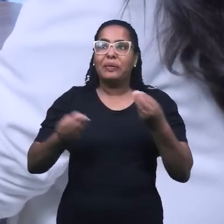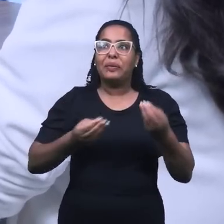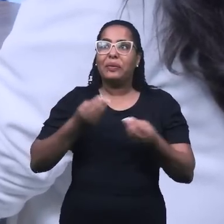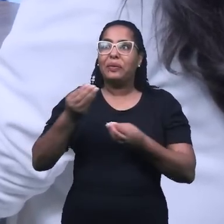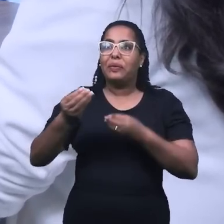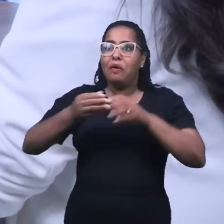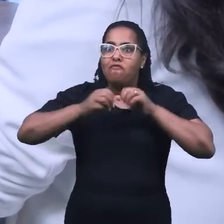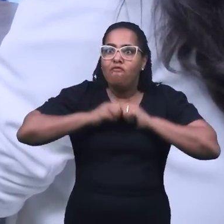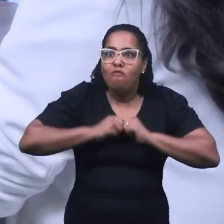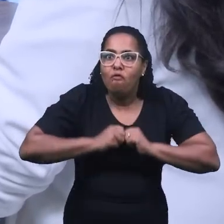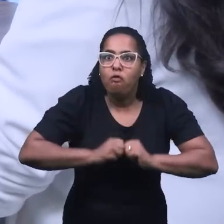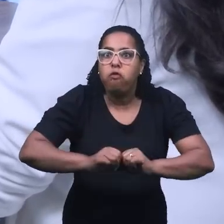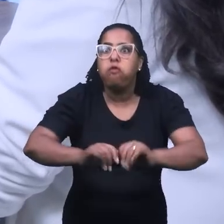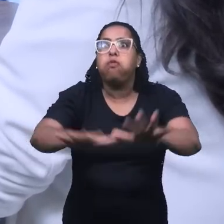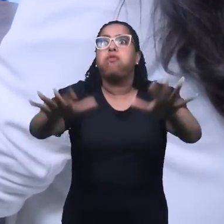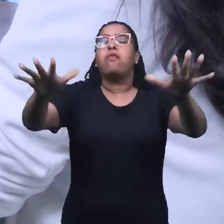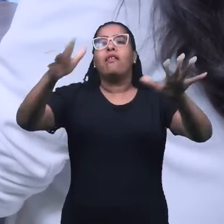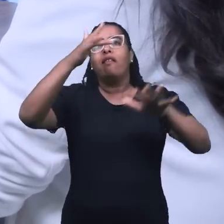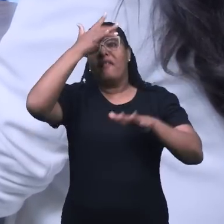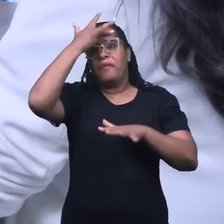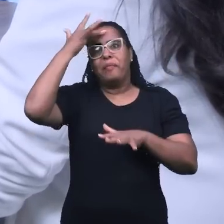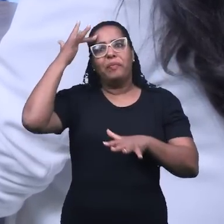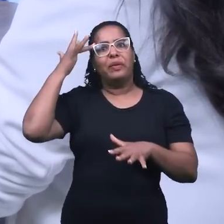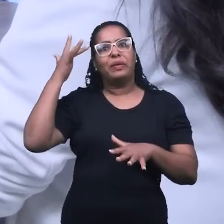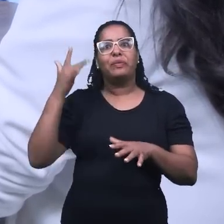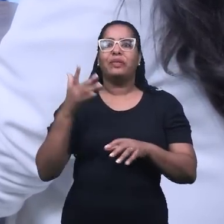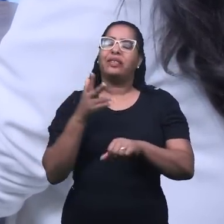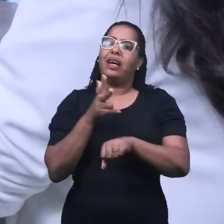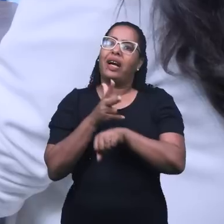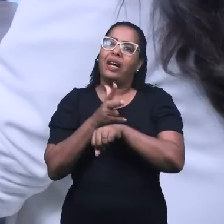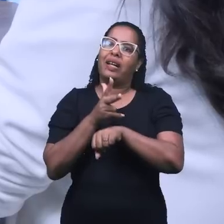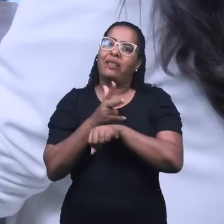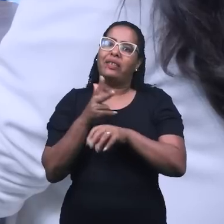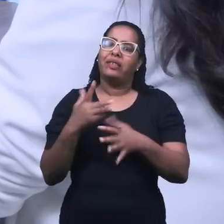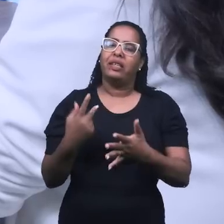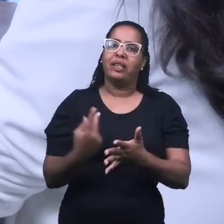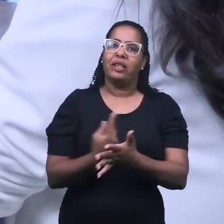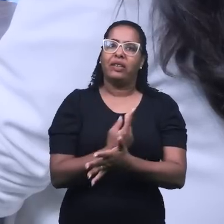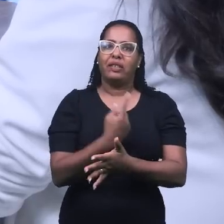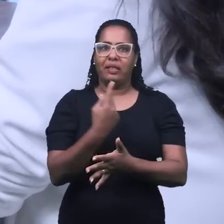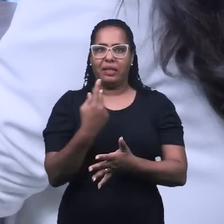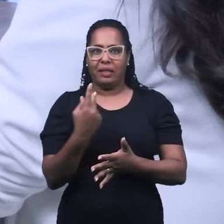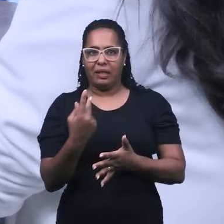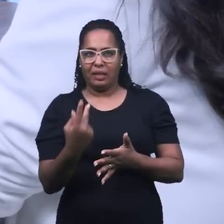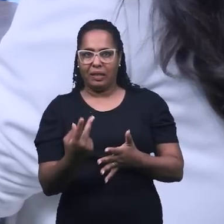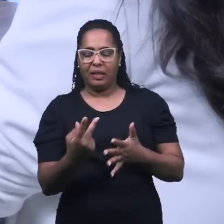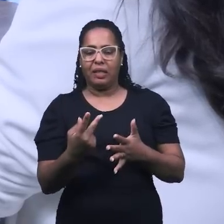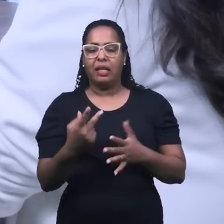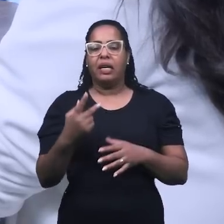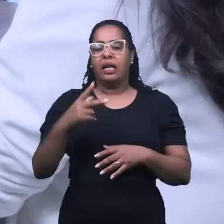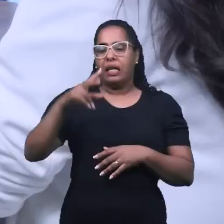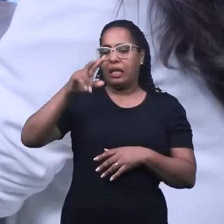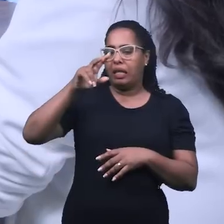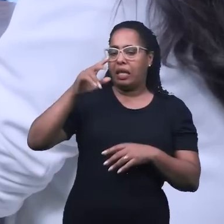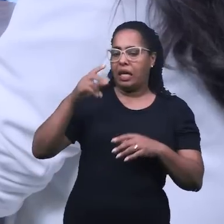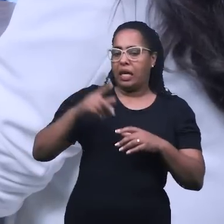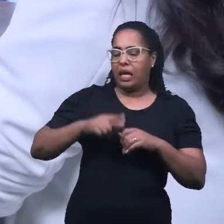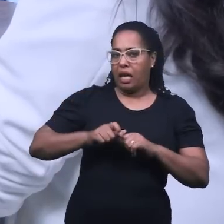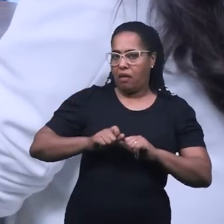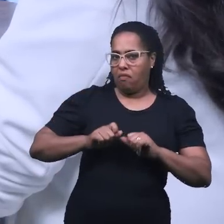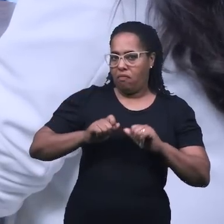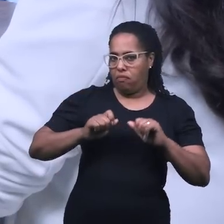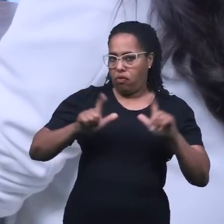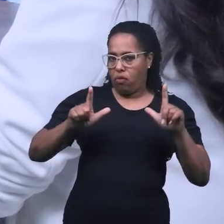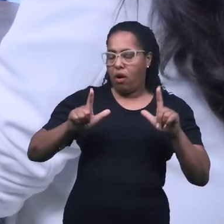De como isso alcança pessoas, porque as gravações, elas aconteciam, iam ao ar